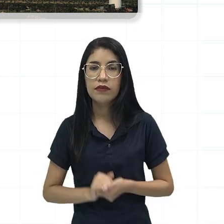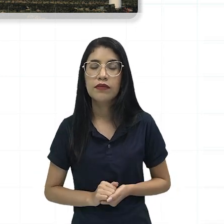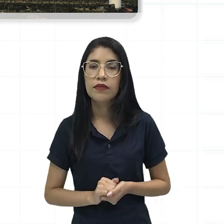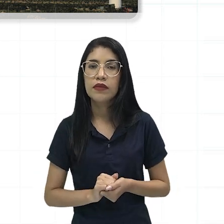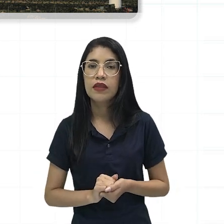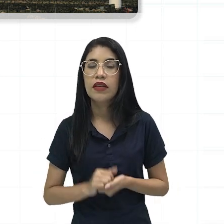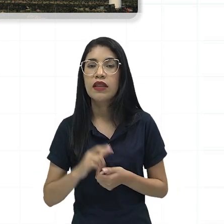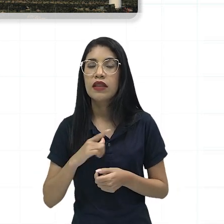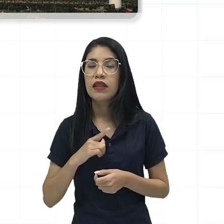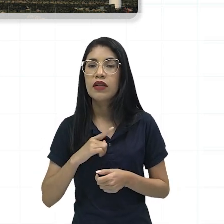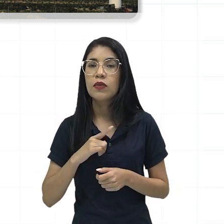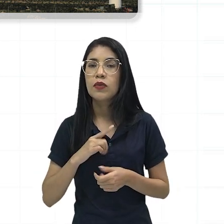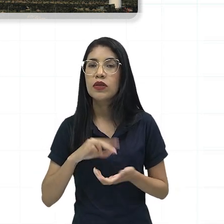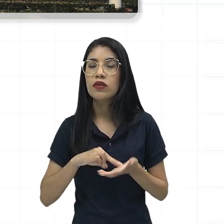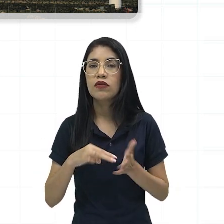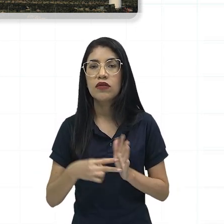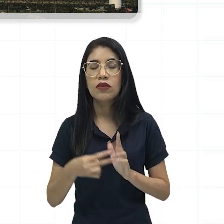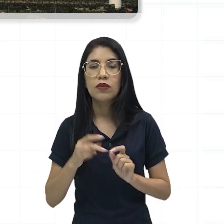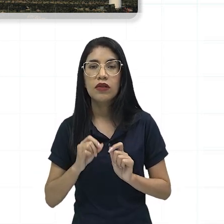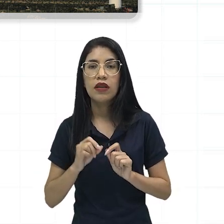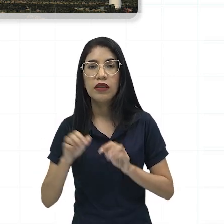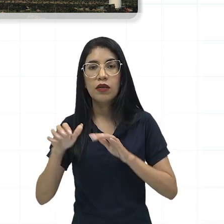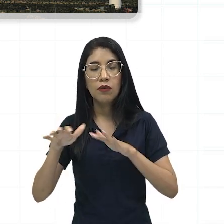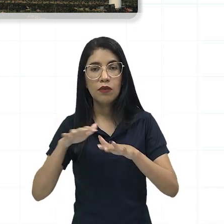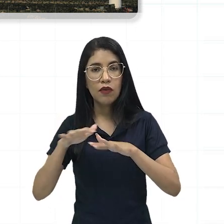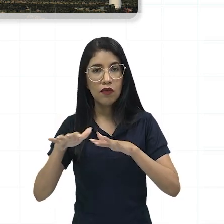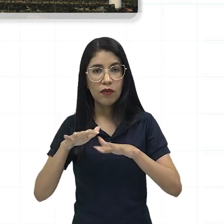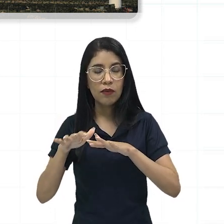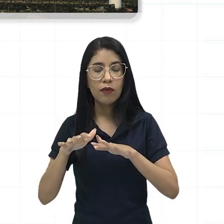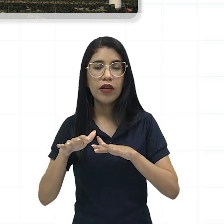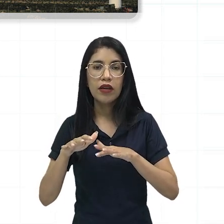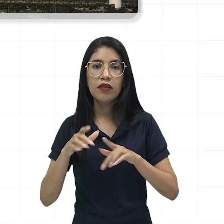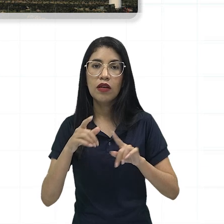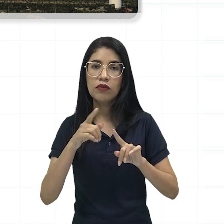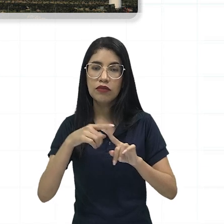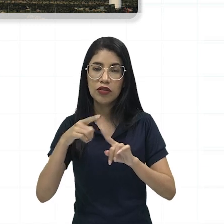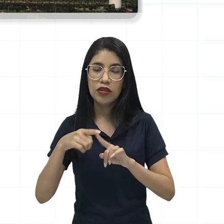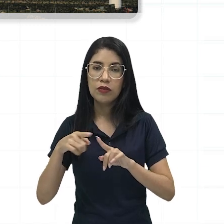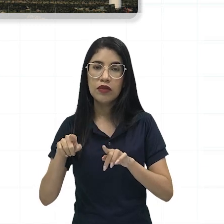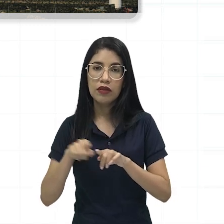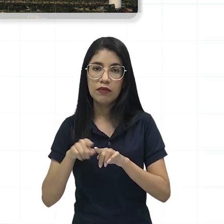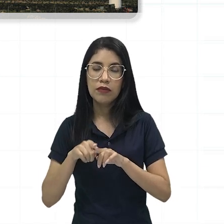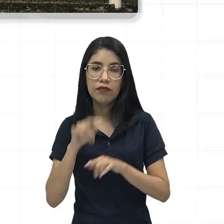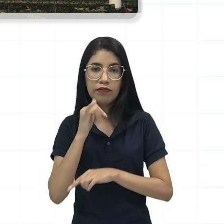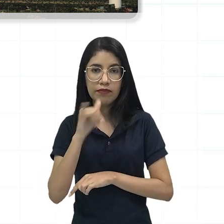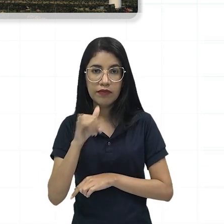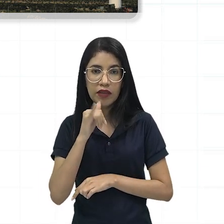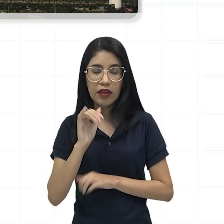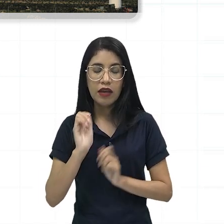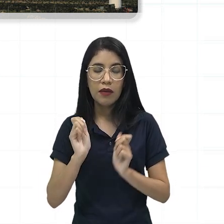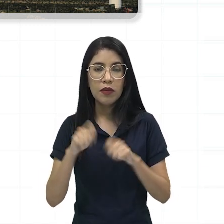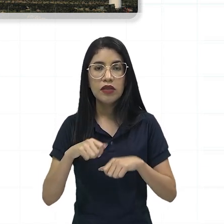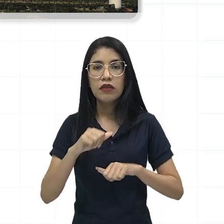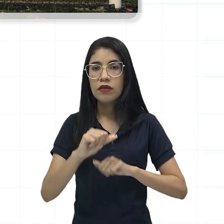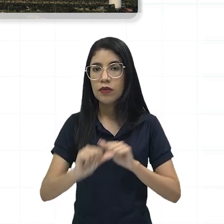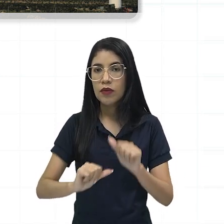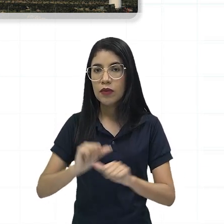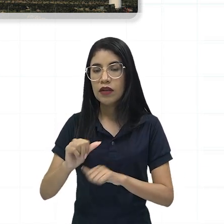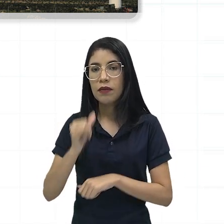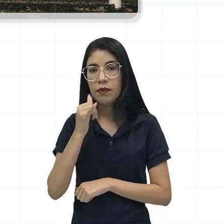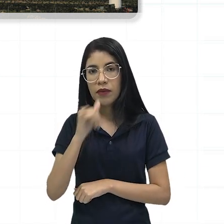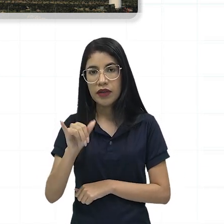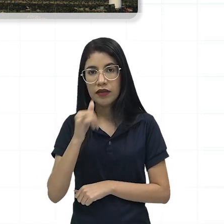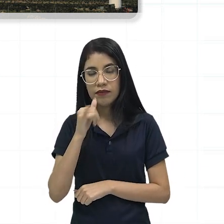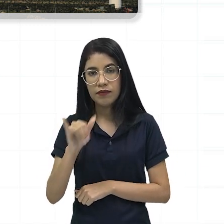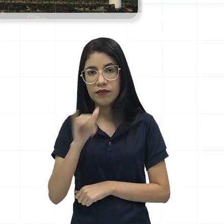aí movimentos, a energia cinética é um tipo de energia mecânica, né? Sendo transformada em